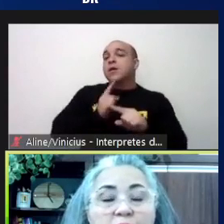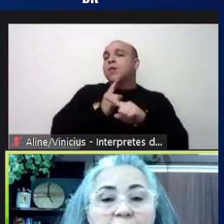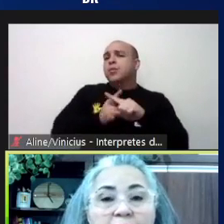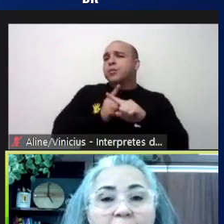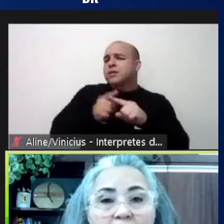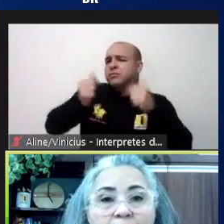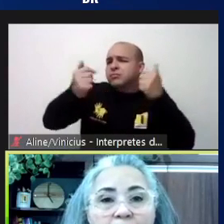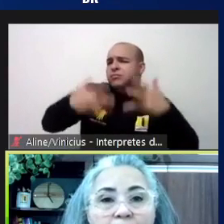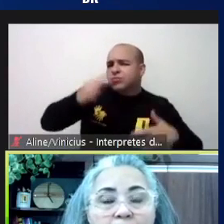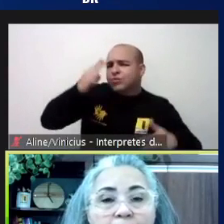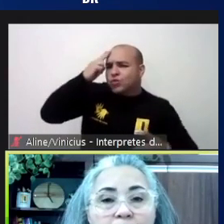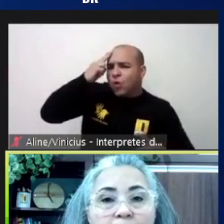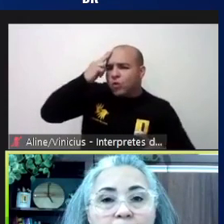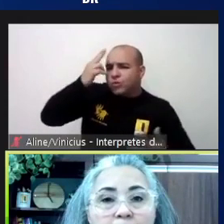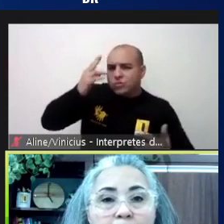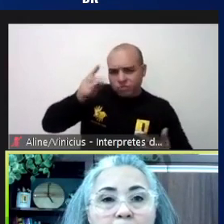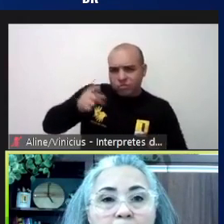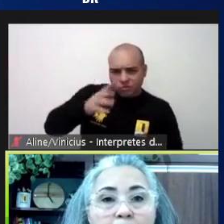se sustentar.